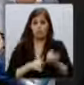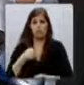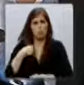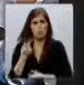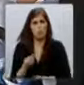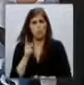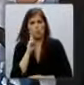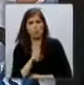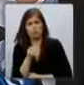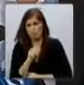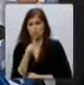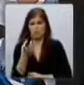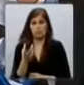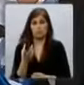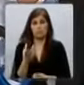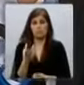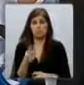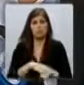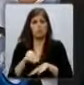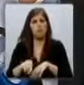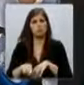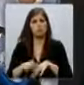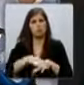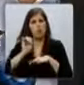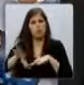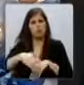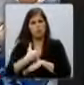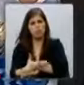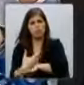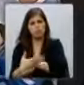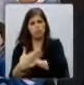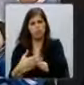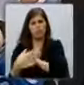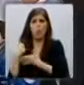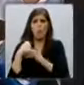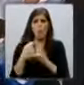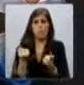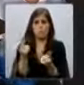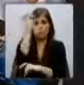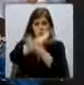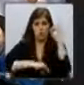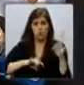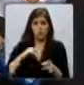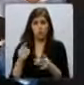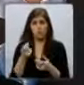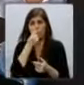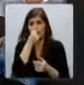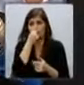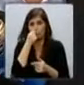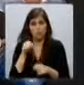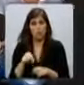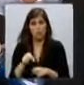tenho insistido várias vezes sobre o atraso em que estamos no lançamento dos fundos comunitários. Ainda temos, segundo o Ministro anunciou